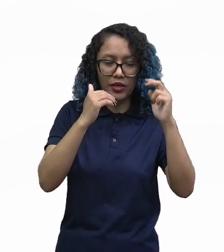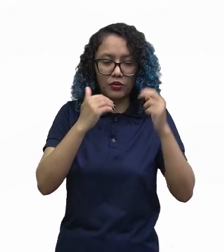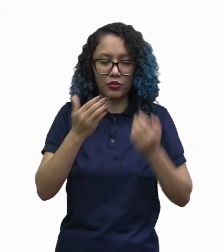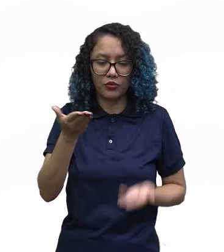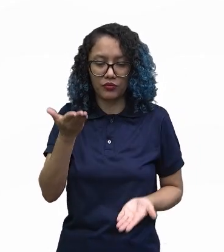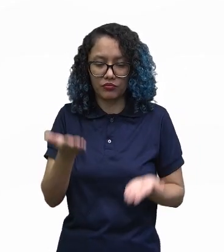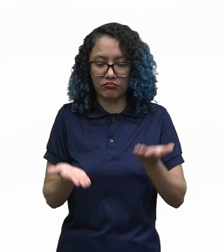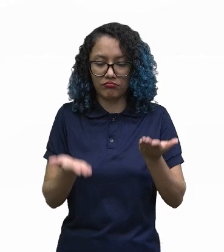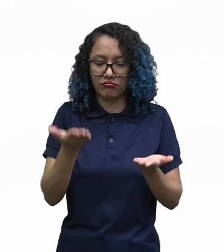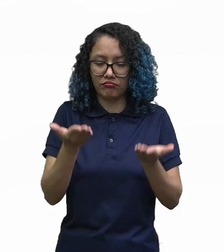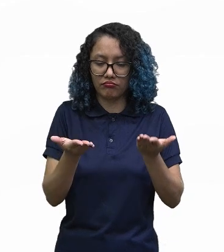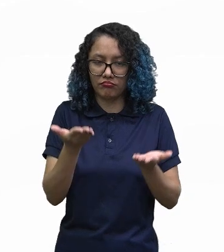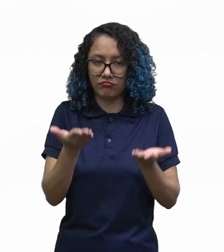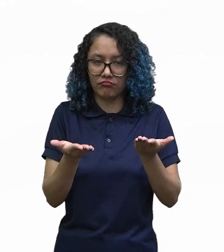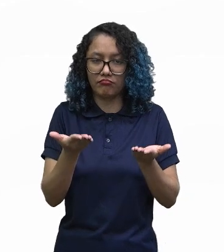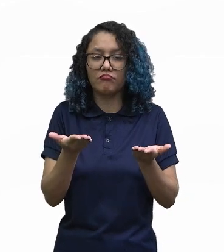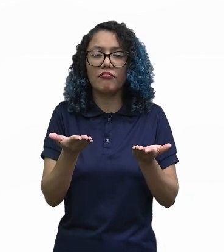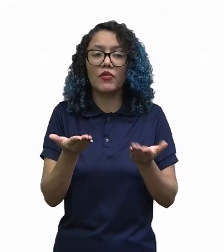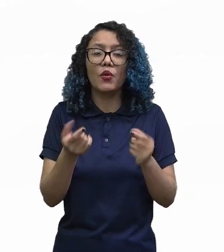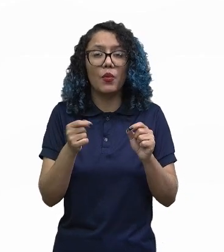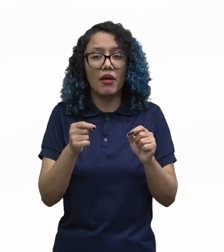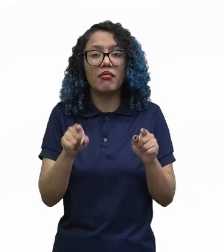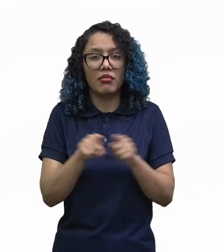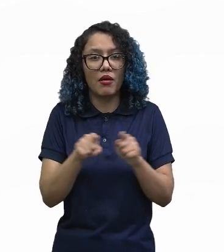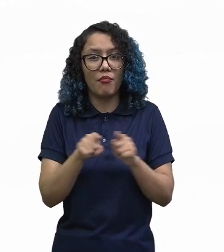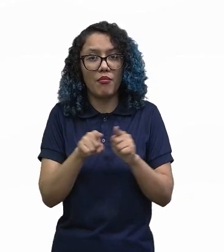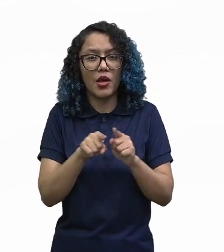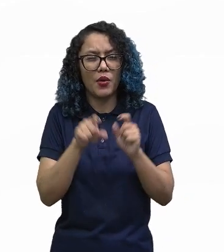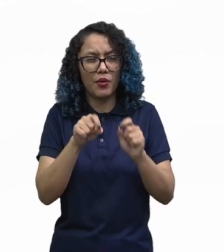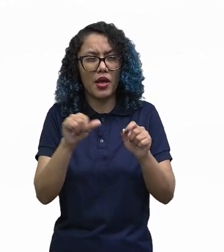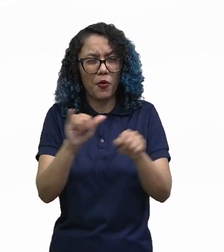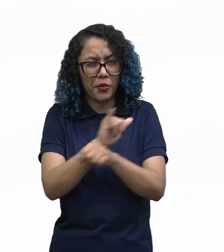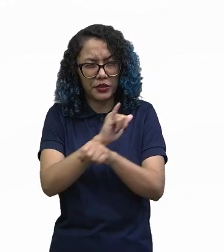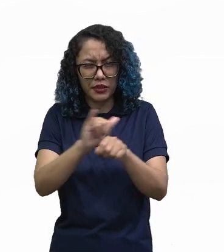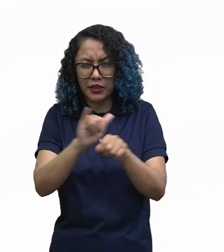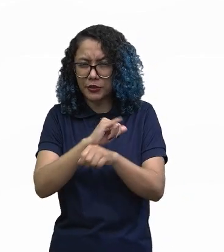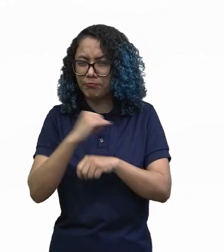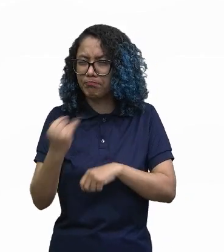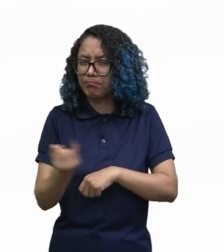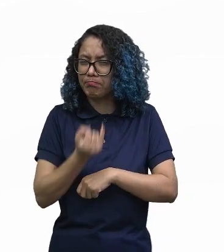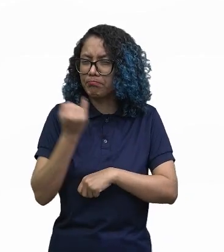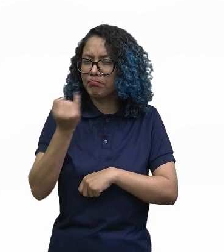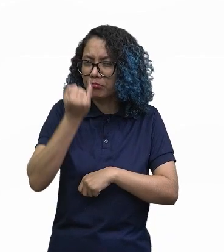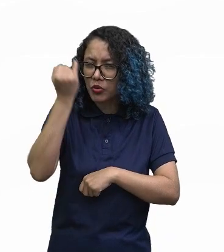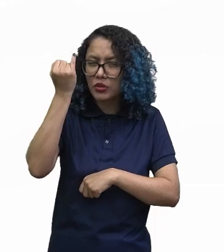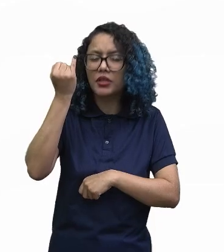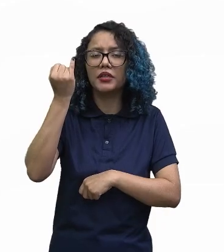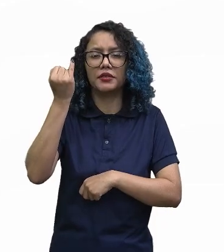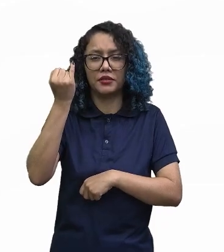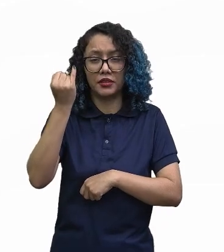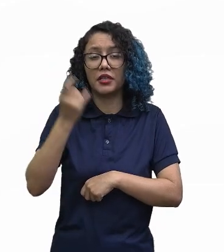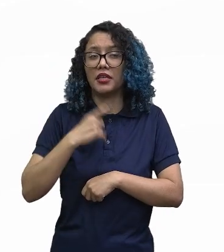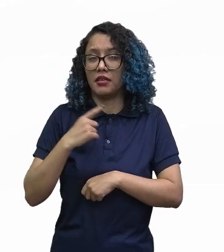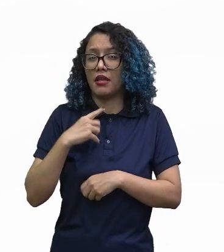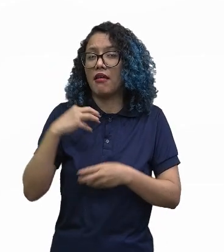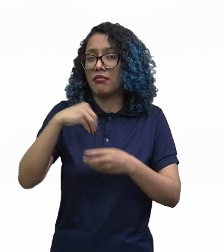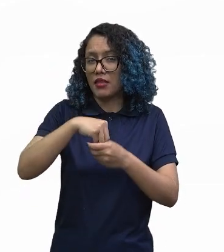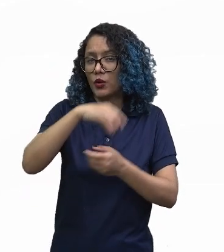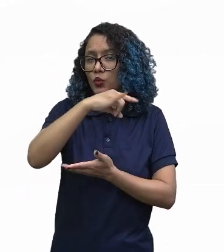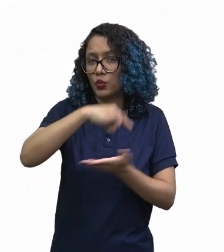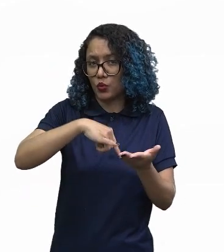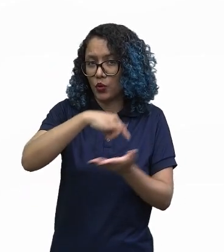um elemento estratégico, né, um ponto-chave que é destrinchado na